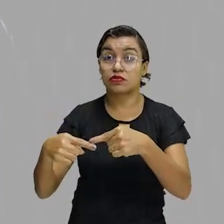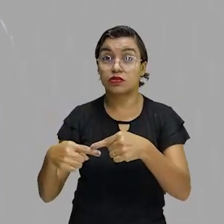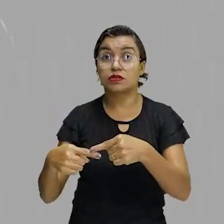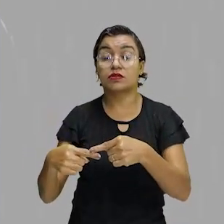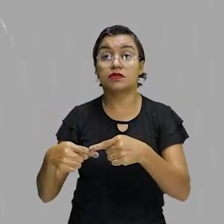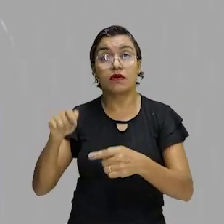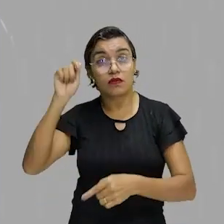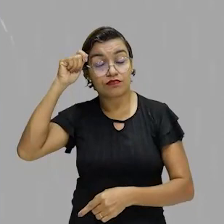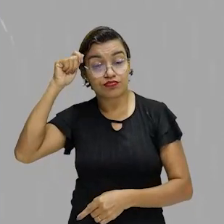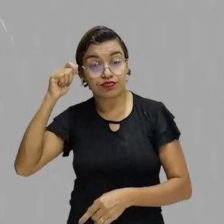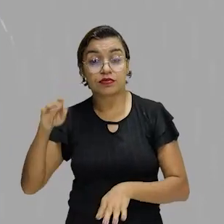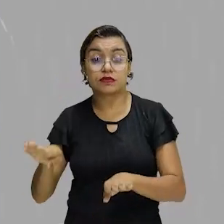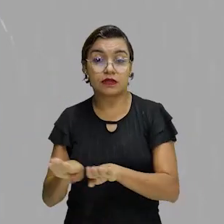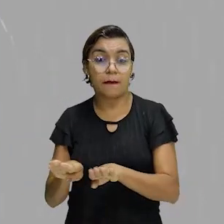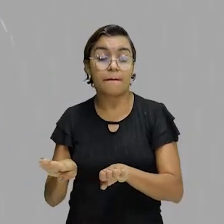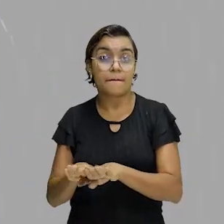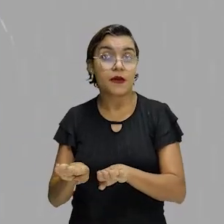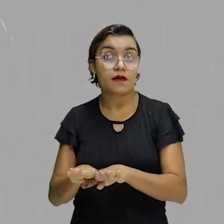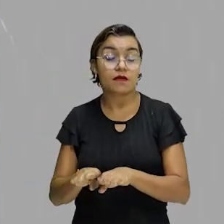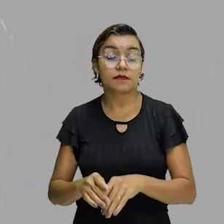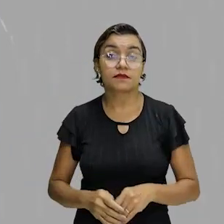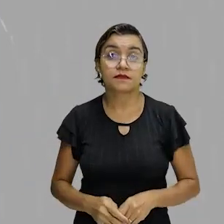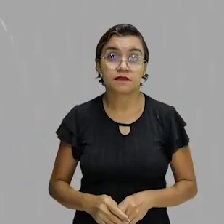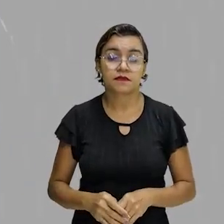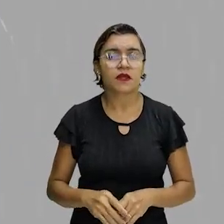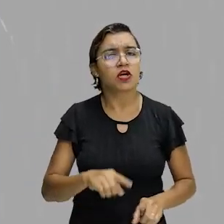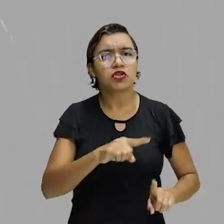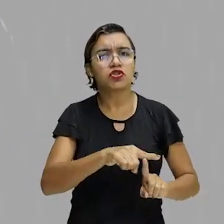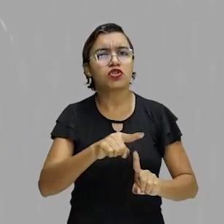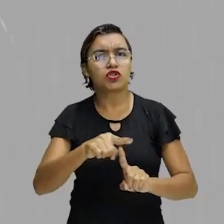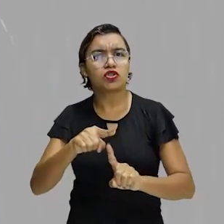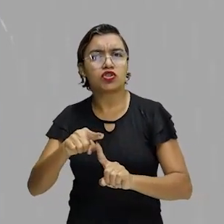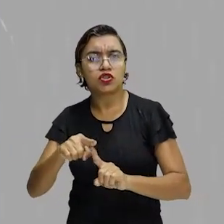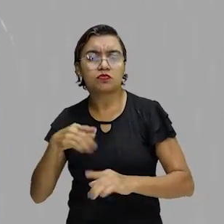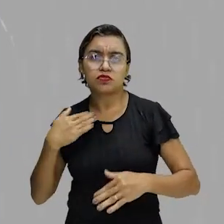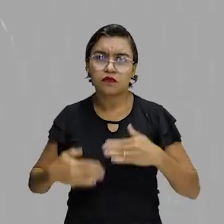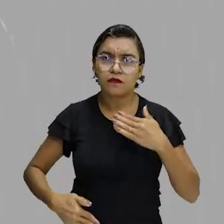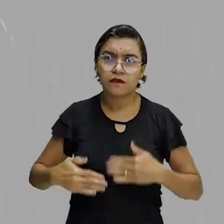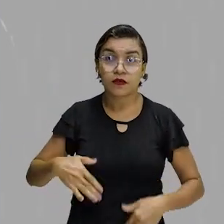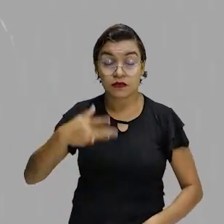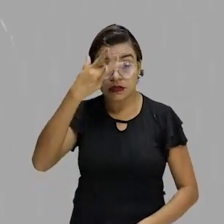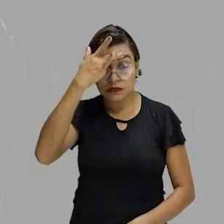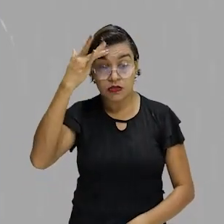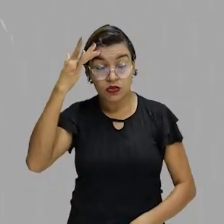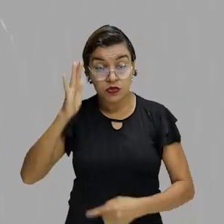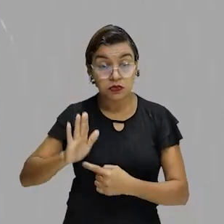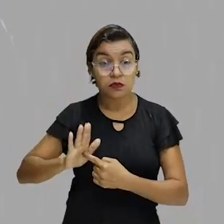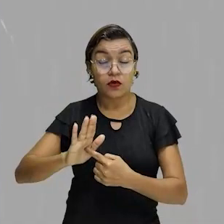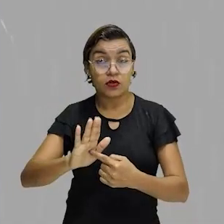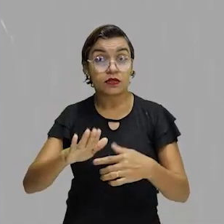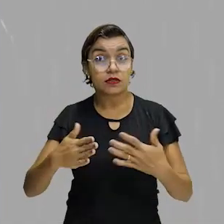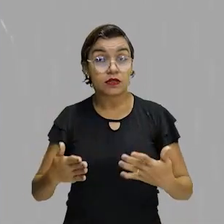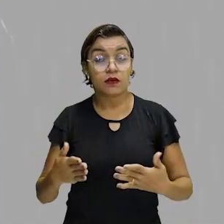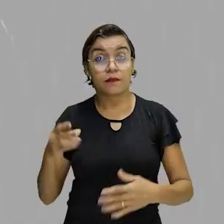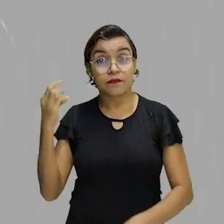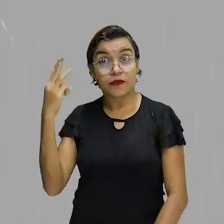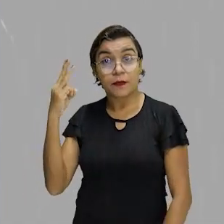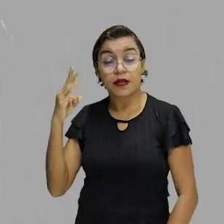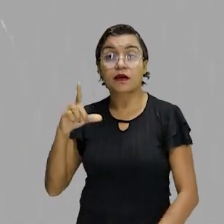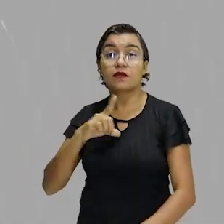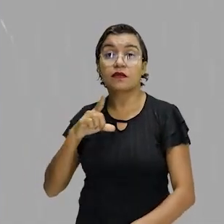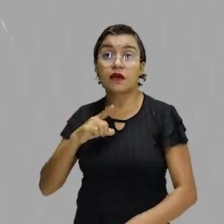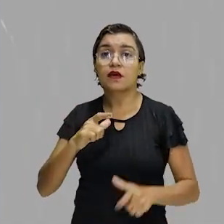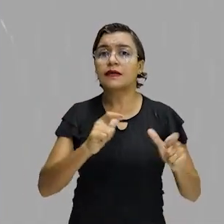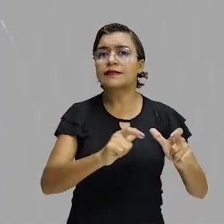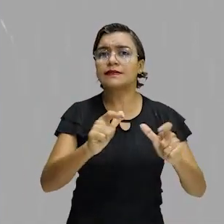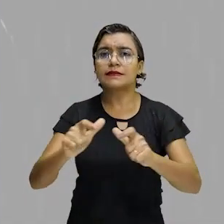sua constituição fenotípica também, nos tipos físicos das pessoas. E por isso que aqui no Maranhão existem muitas